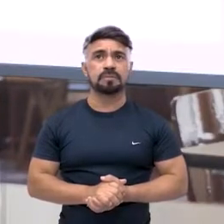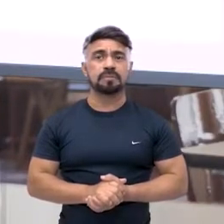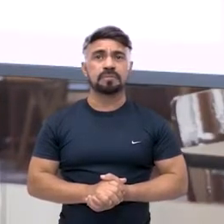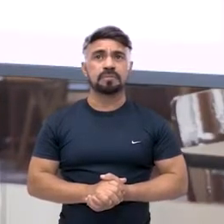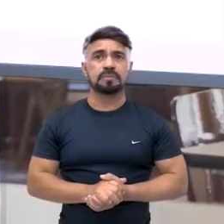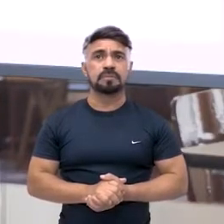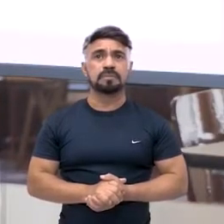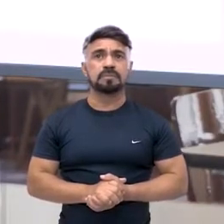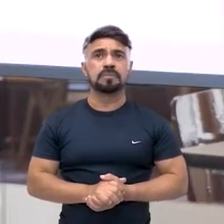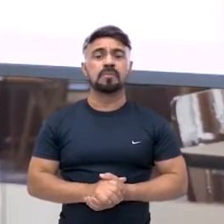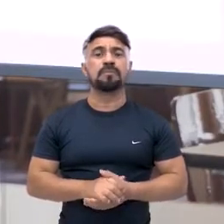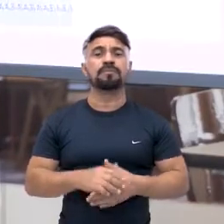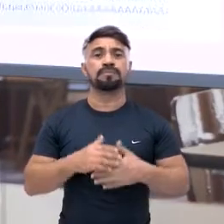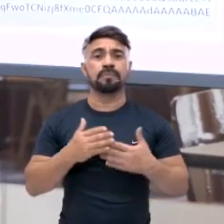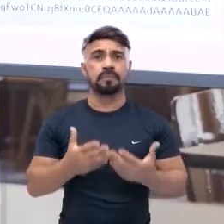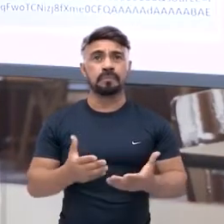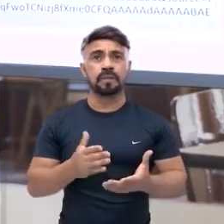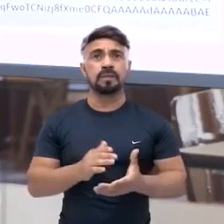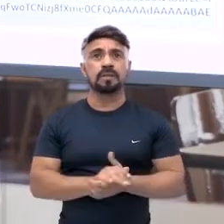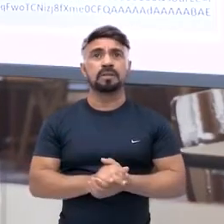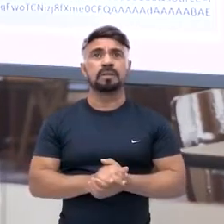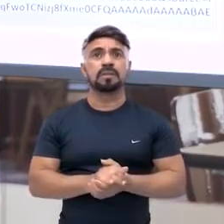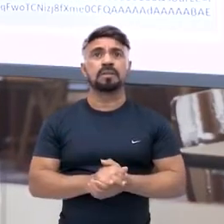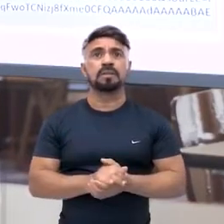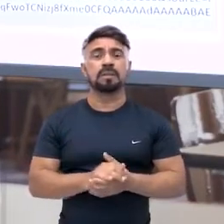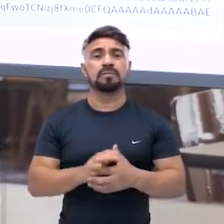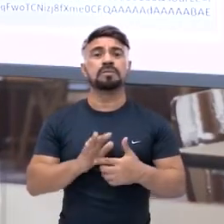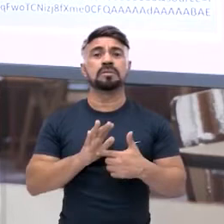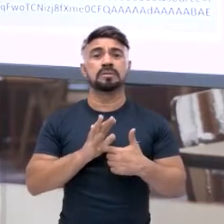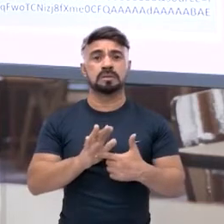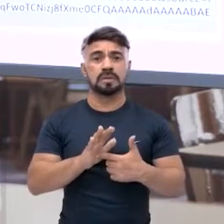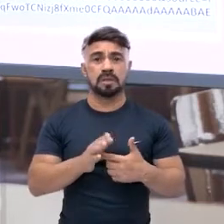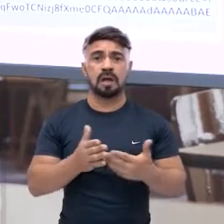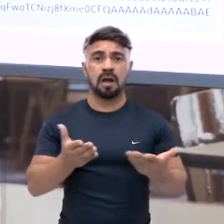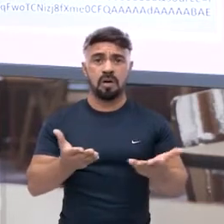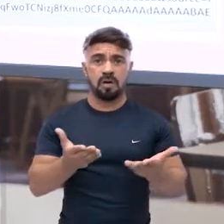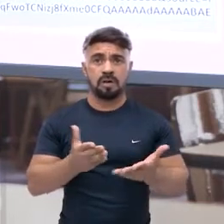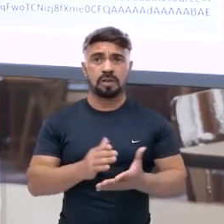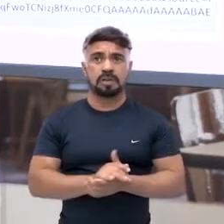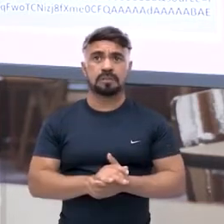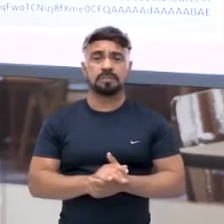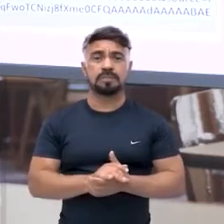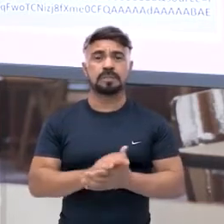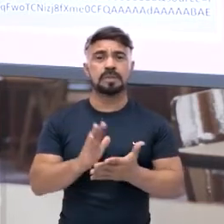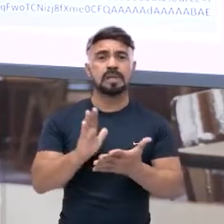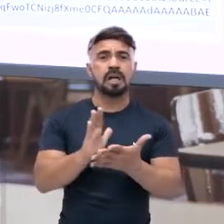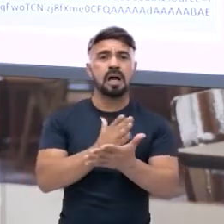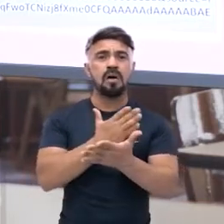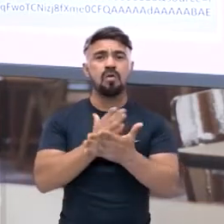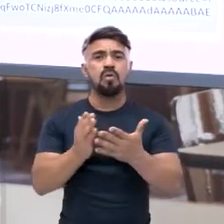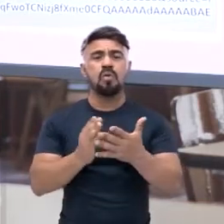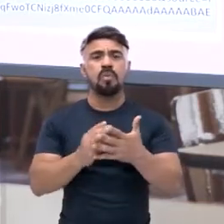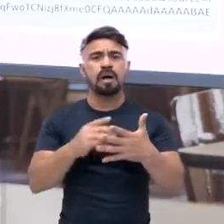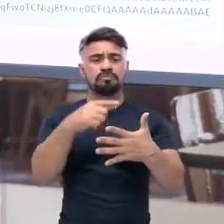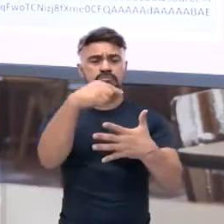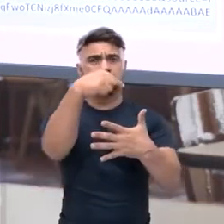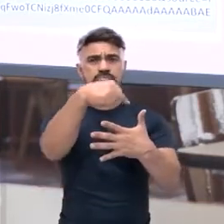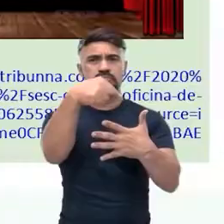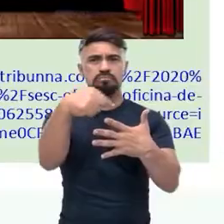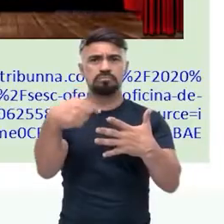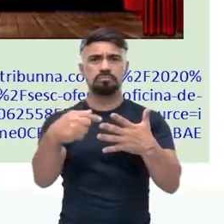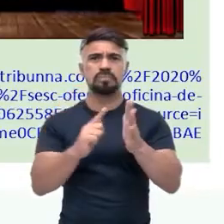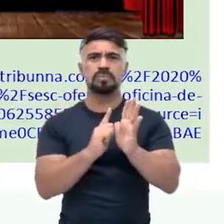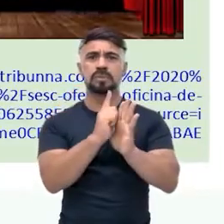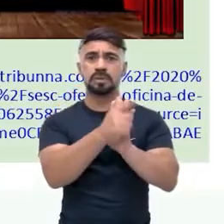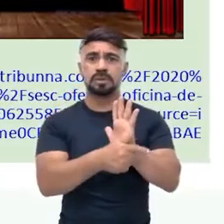Sequenciando. E aí, meus queridos, eu trouxe para vocês agora algumas